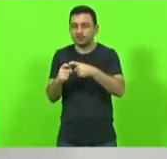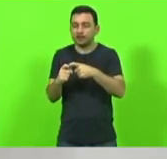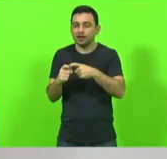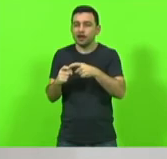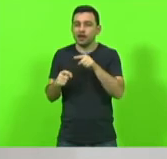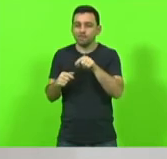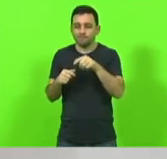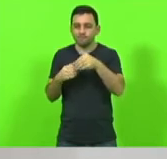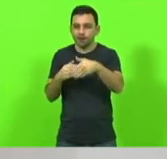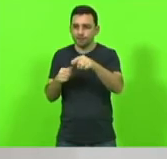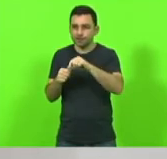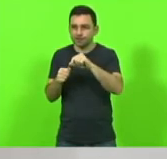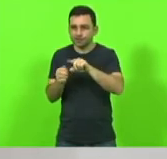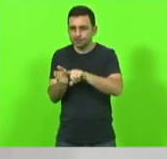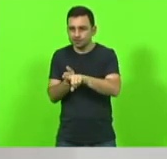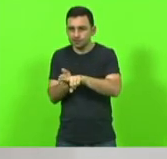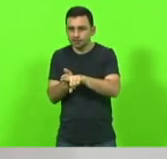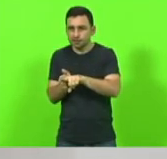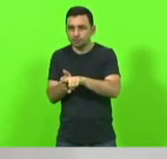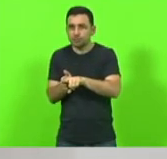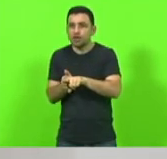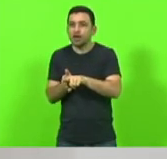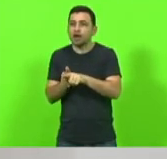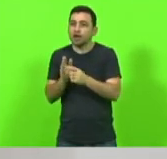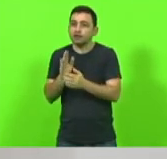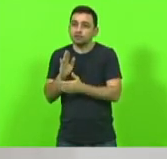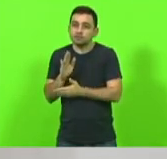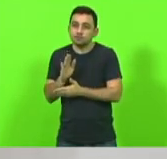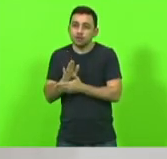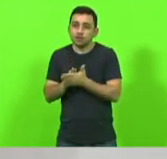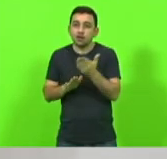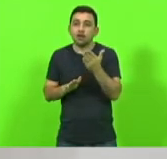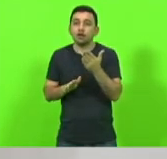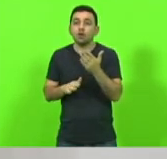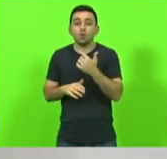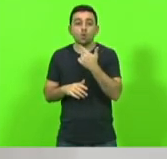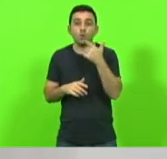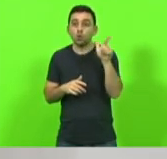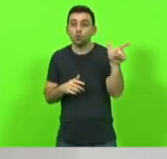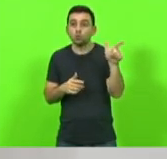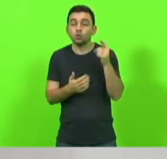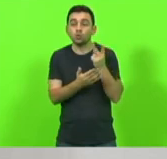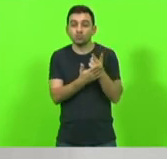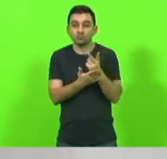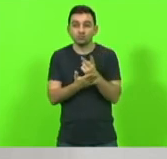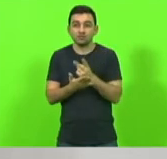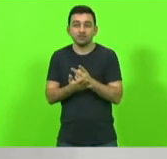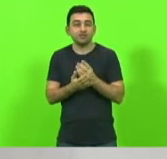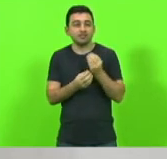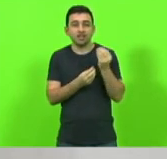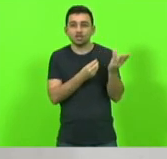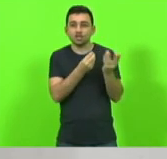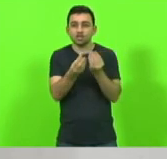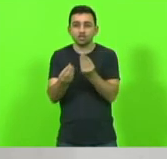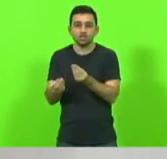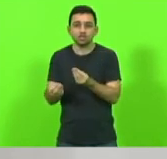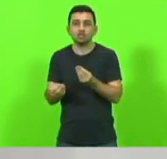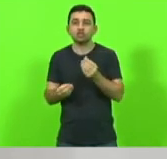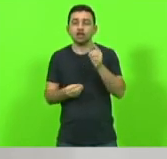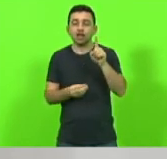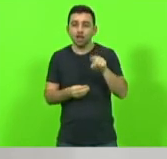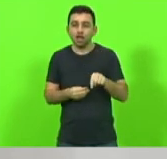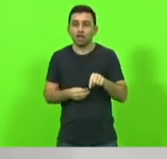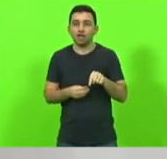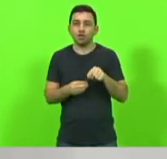o seu exame. Sai distribuir outros pacientes em outros hospitais, em